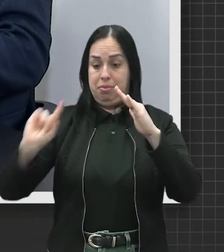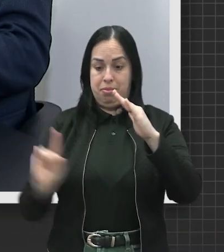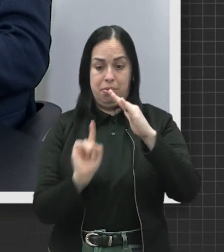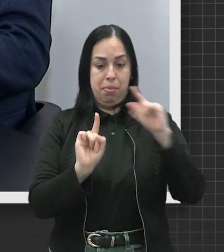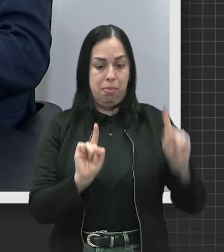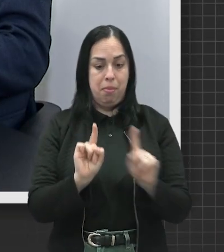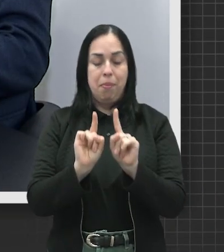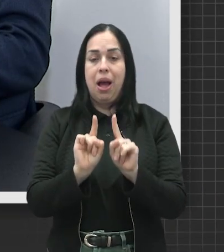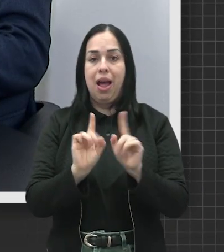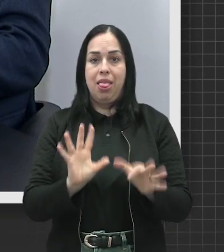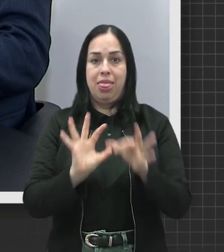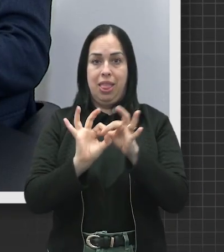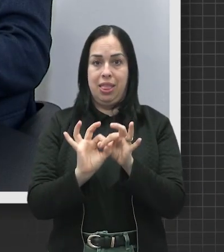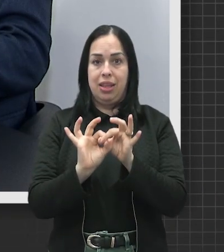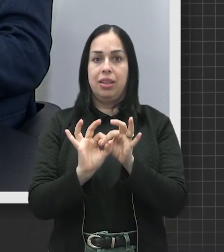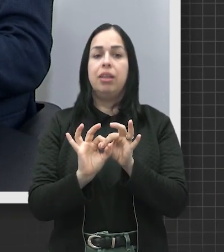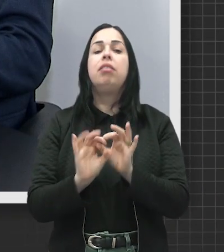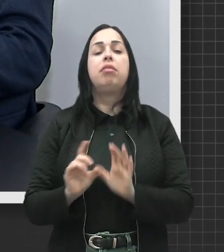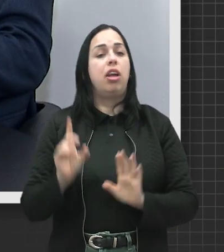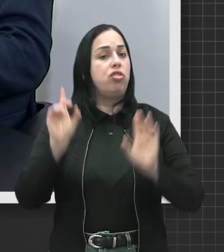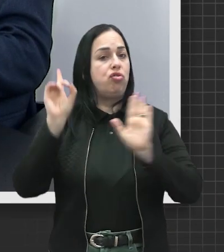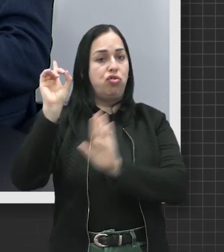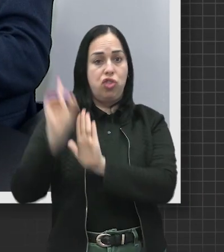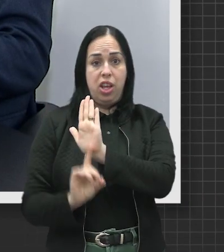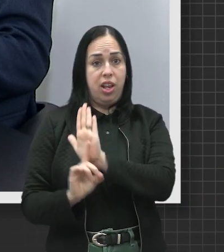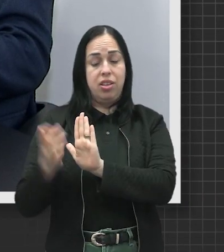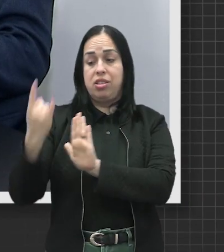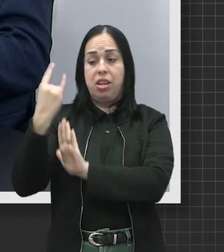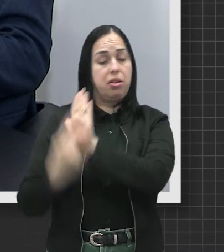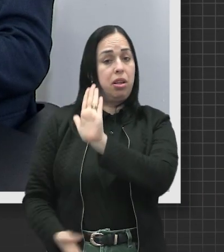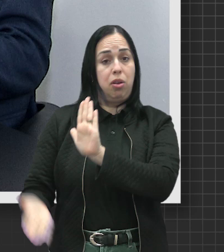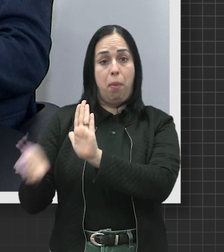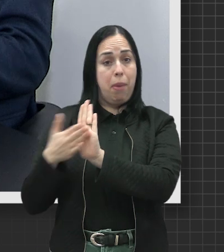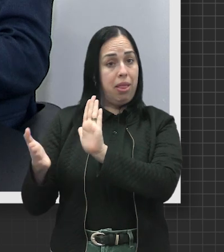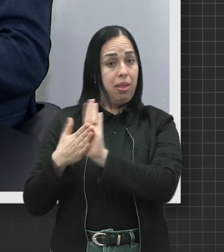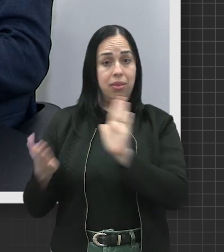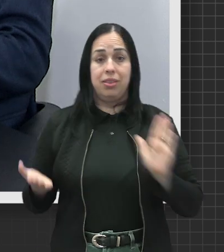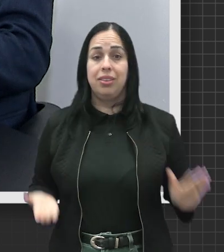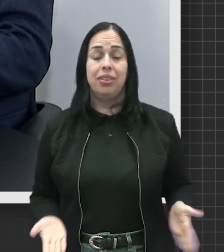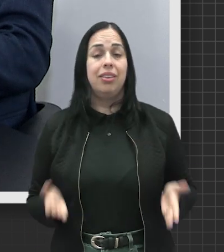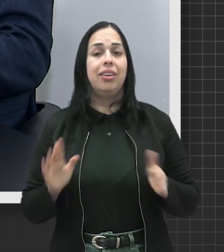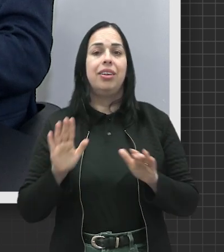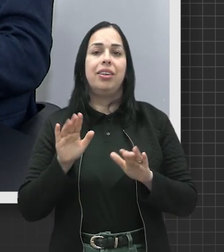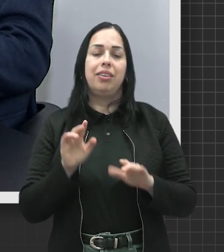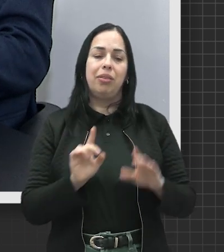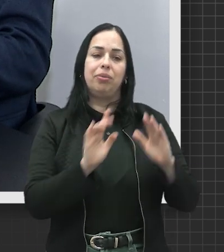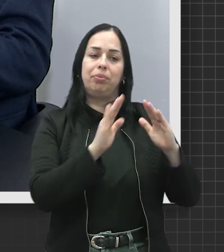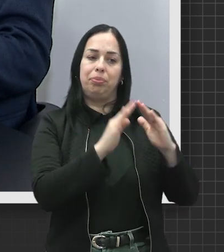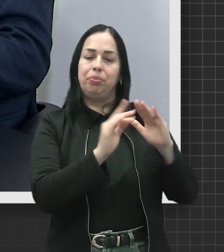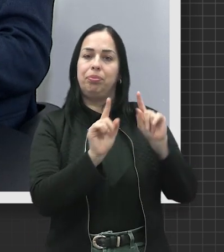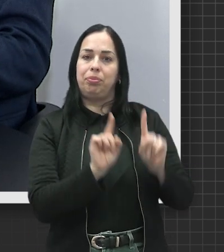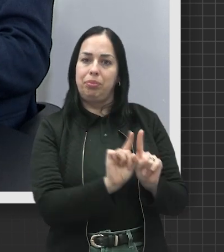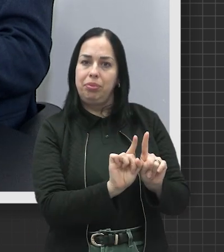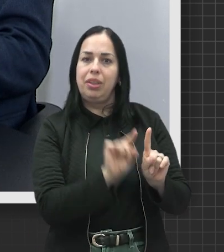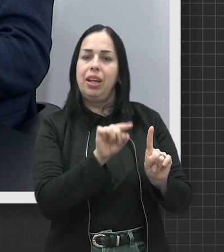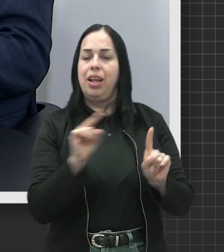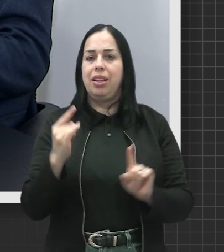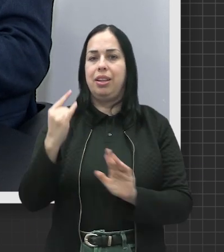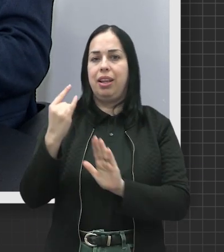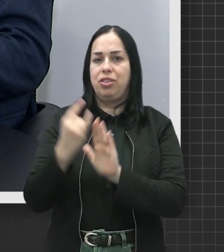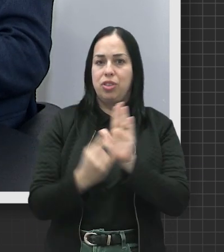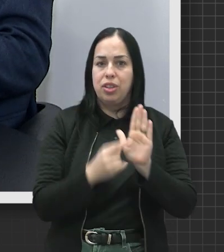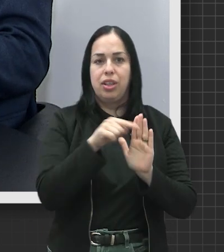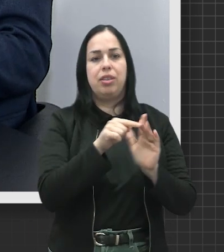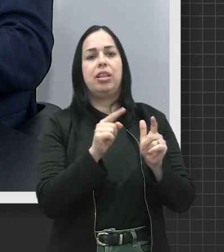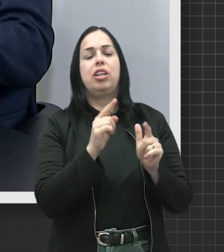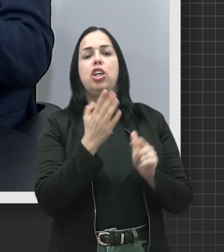reconhecida a união estável, a pessoa terá os mesmos direitos como se casada fosse. Então, nesses casos, a gente fala que a pessoa terá